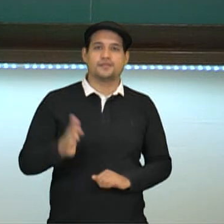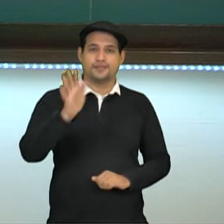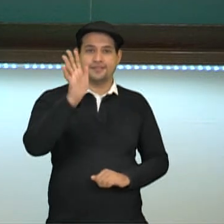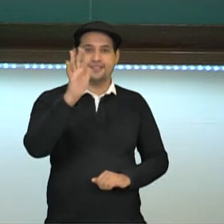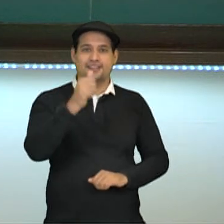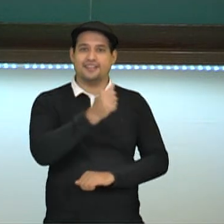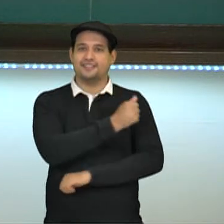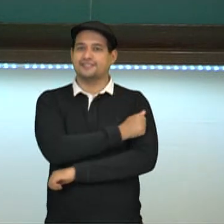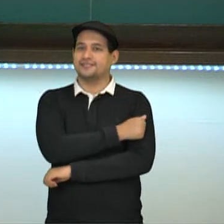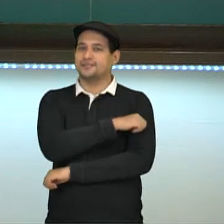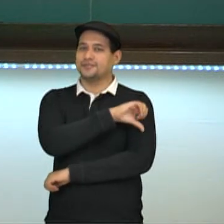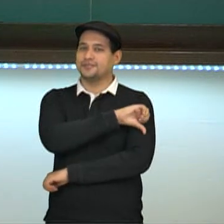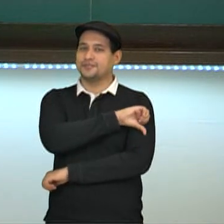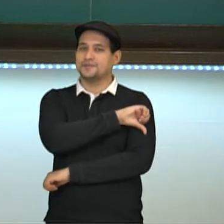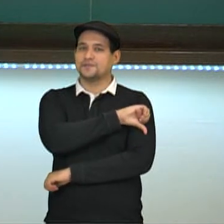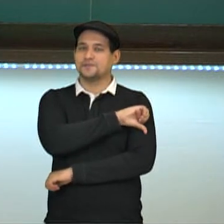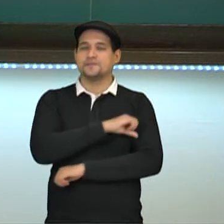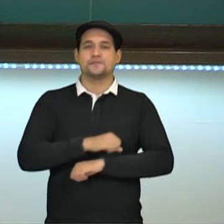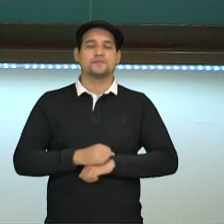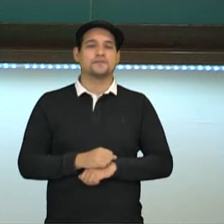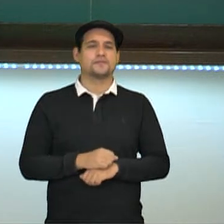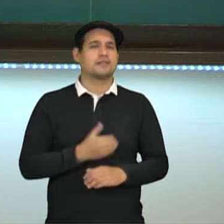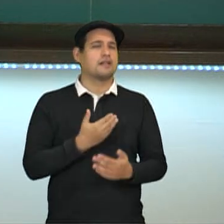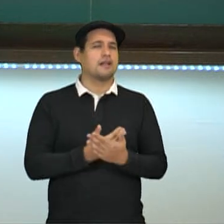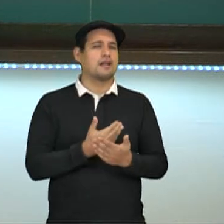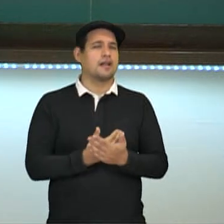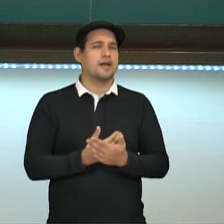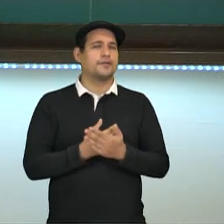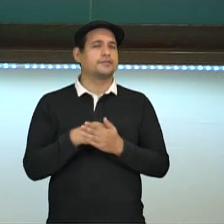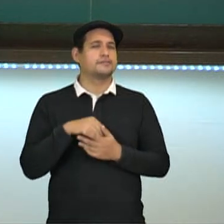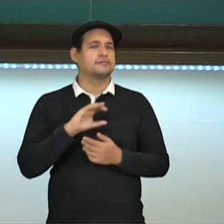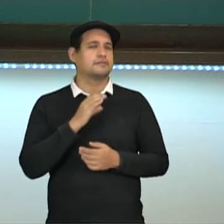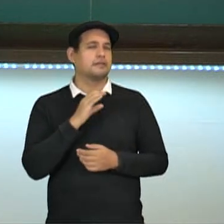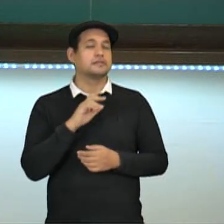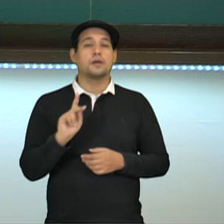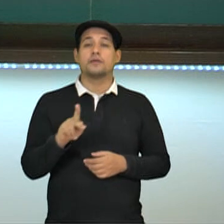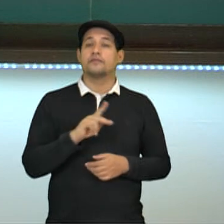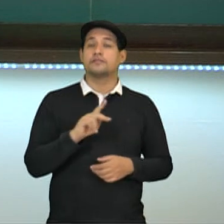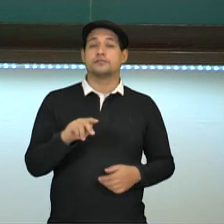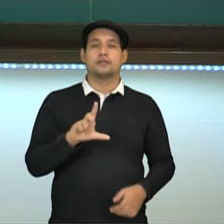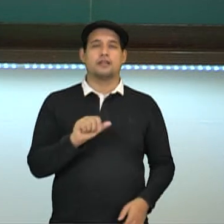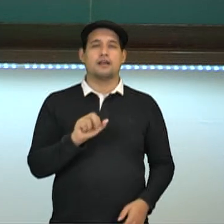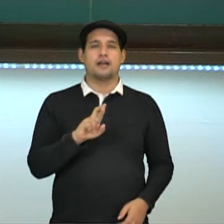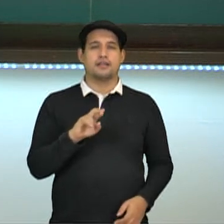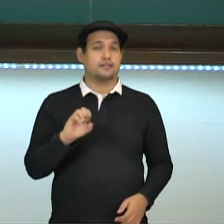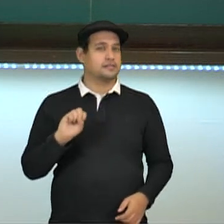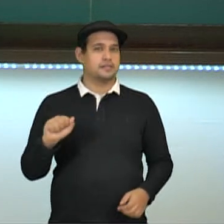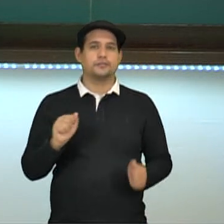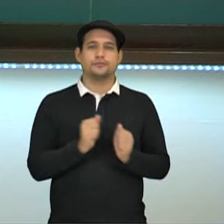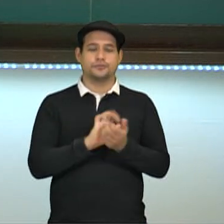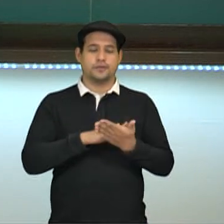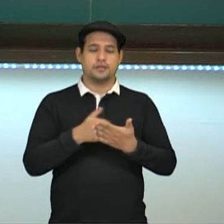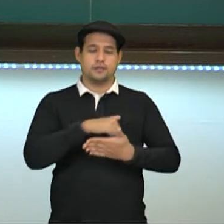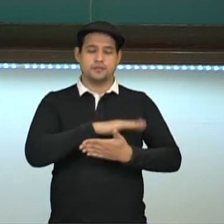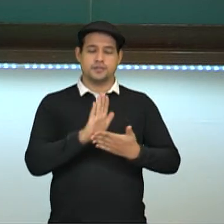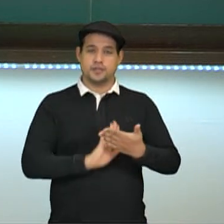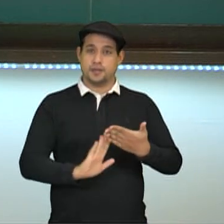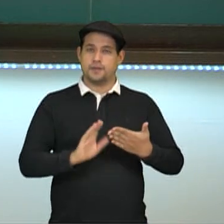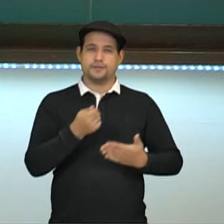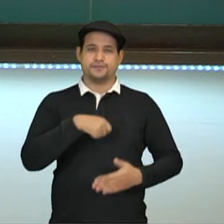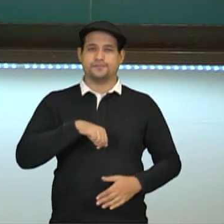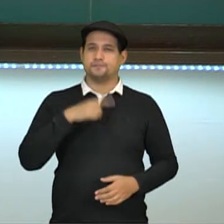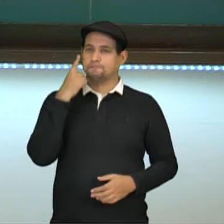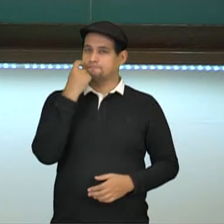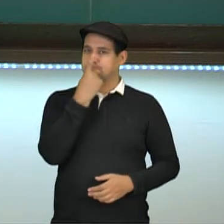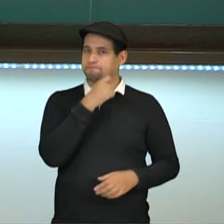Olá, estudantes do nono ano. Aula de ciências, professora Larissa, nosso intérprete o Kelvin. Na